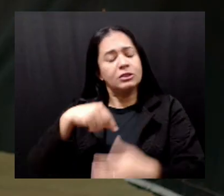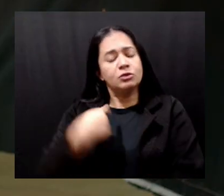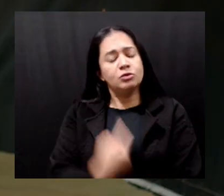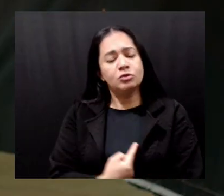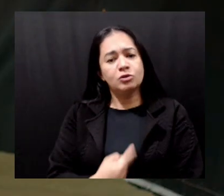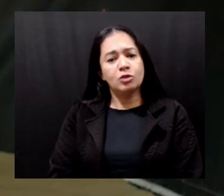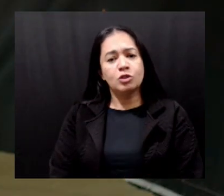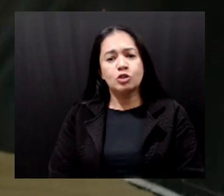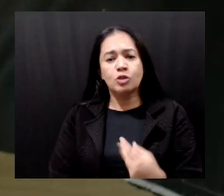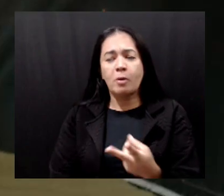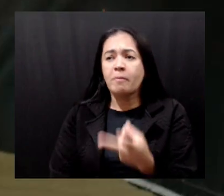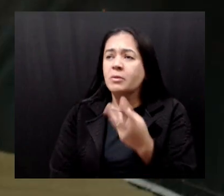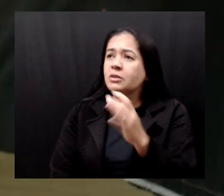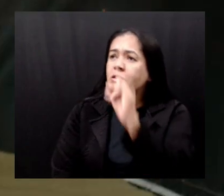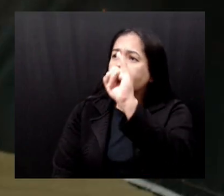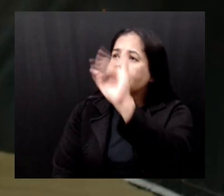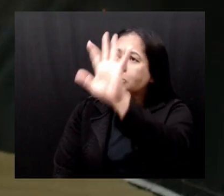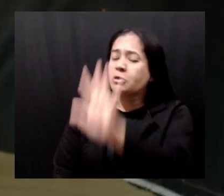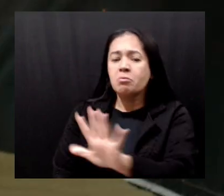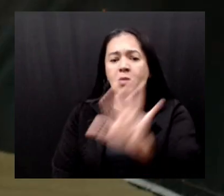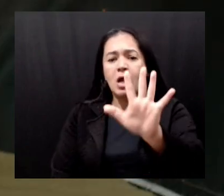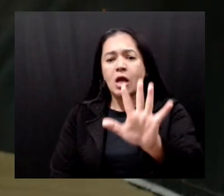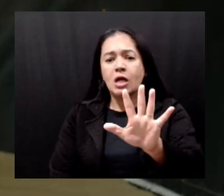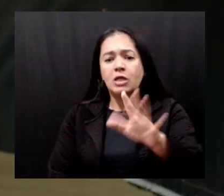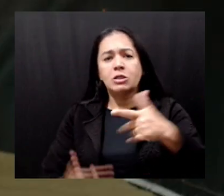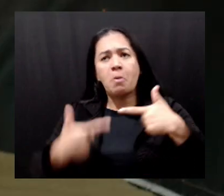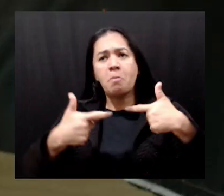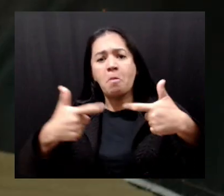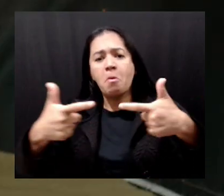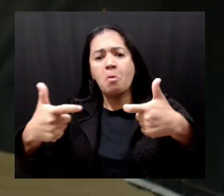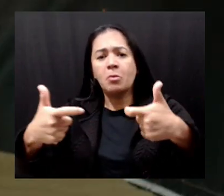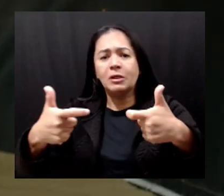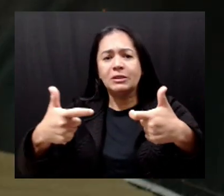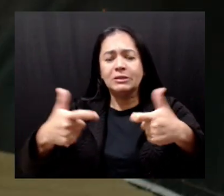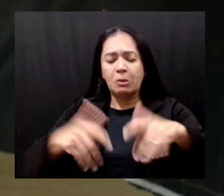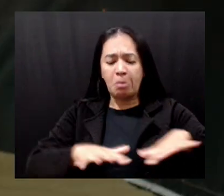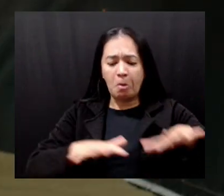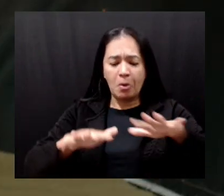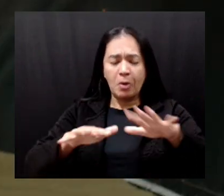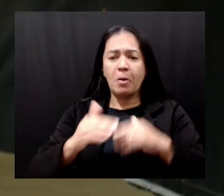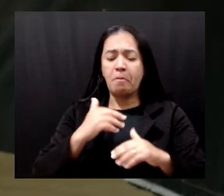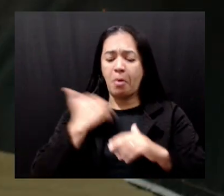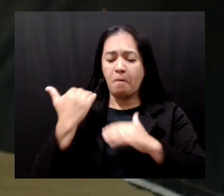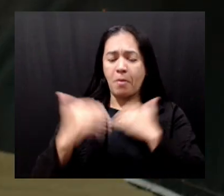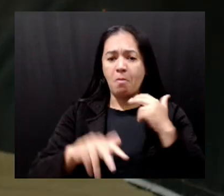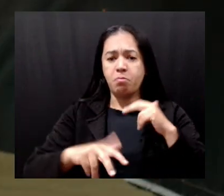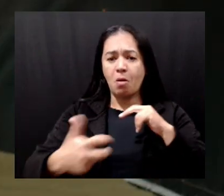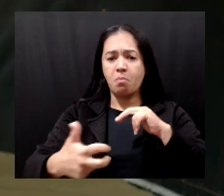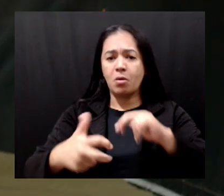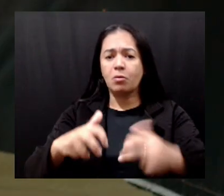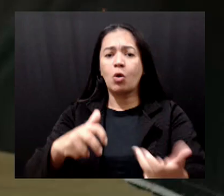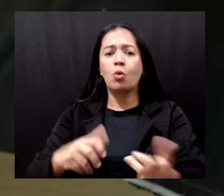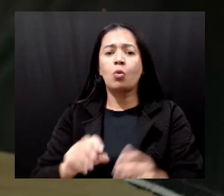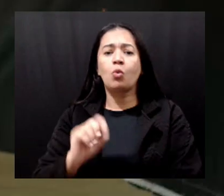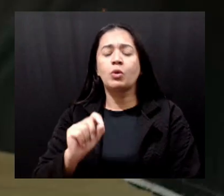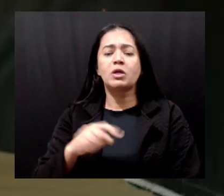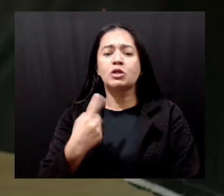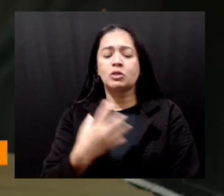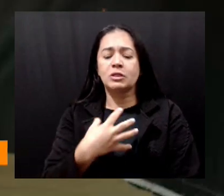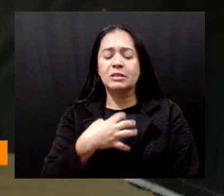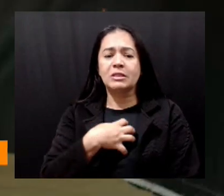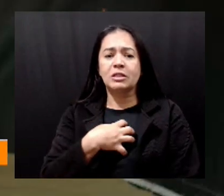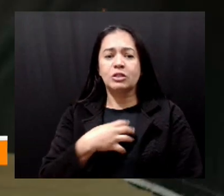diariamente imagens de guerra, tragédias e mortes, né? O chamado luto coletivo